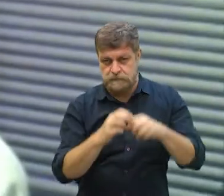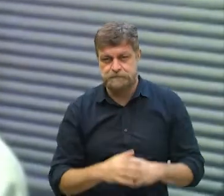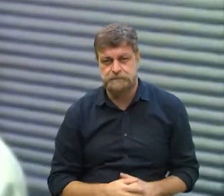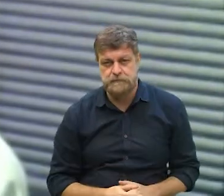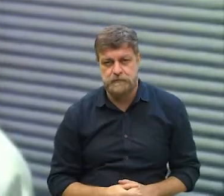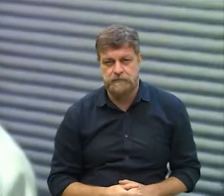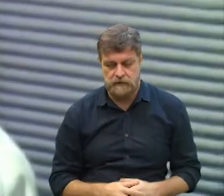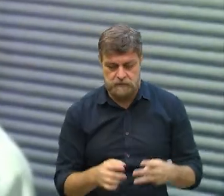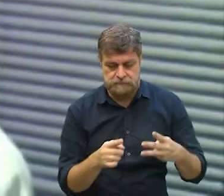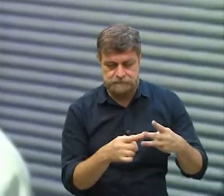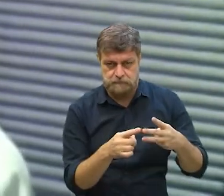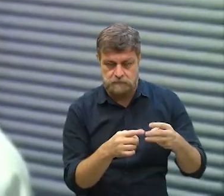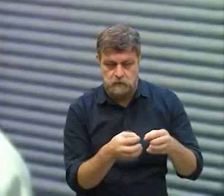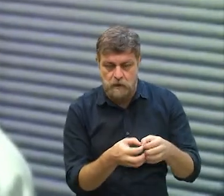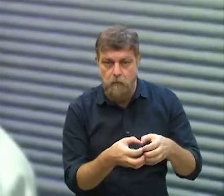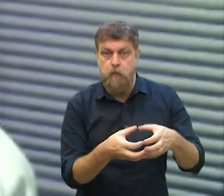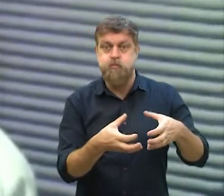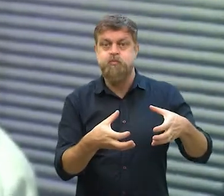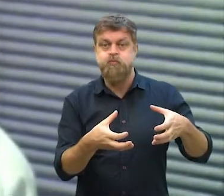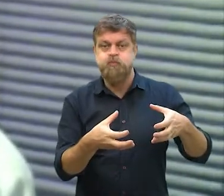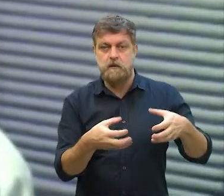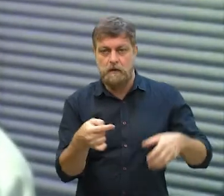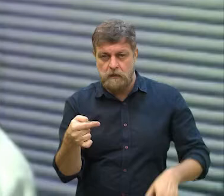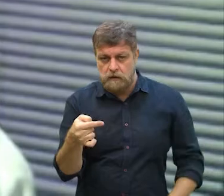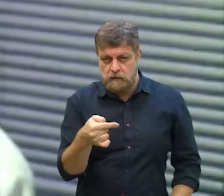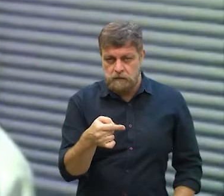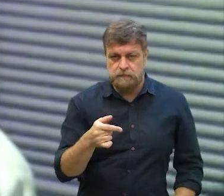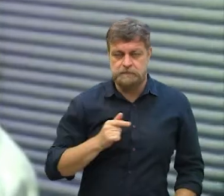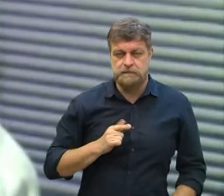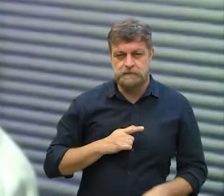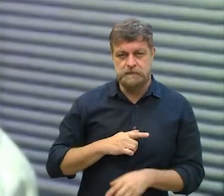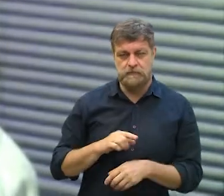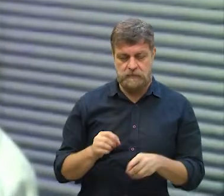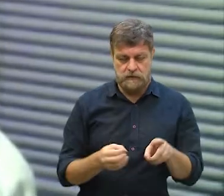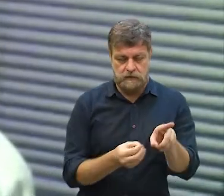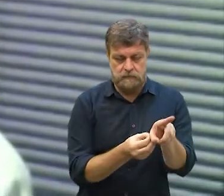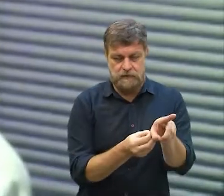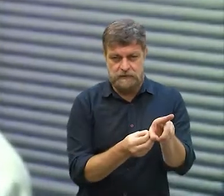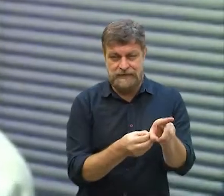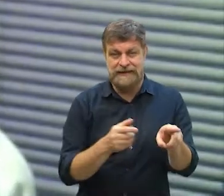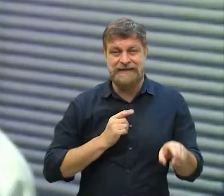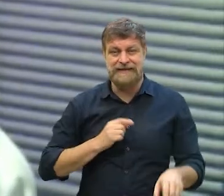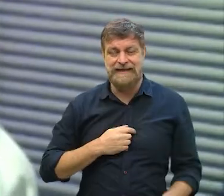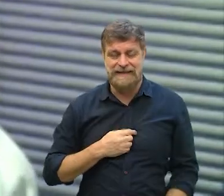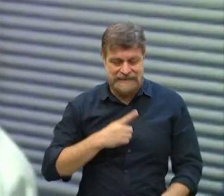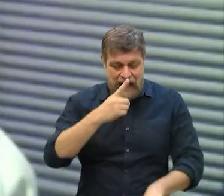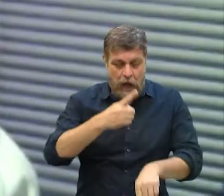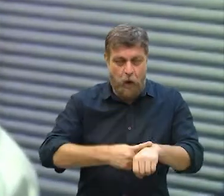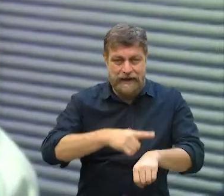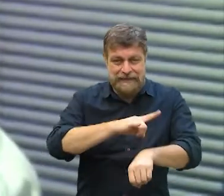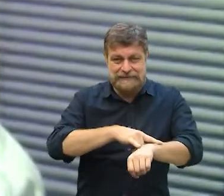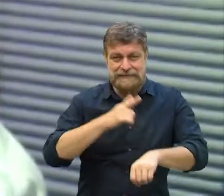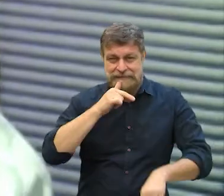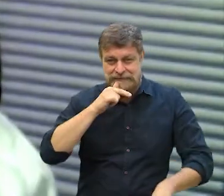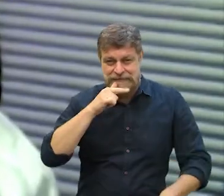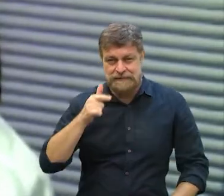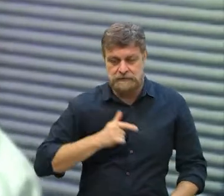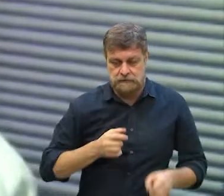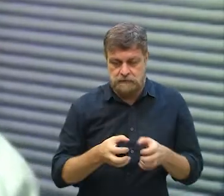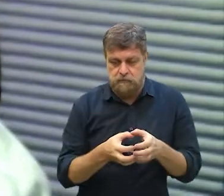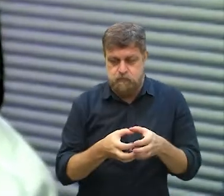de próstata. Na hiperplasia, como eu expliquei no começo, a glândula, ela envolve a uretra. Então, quando ela